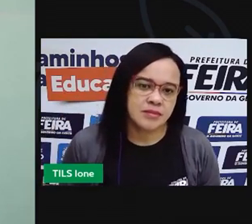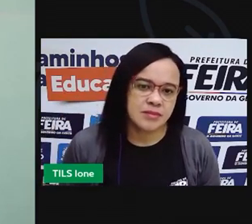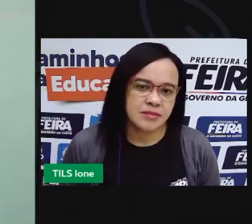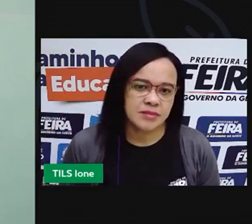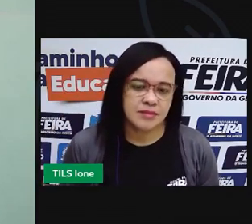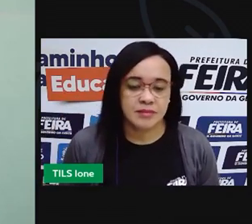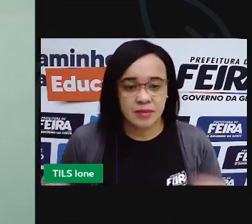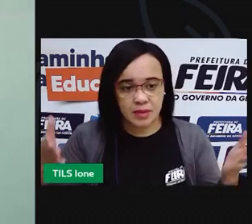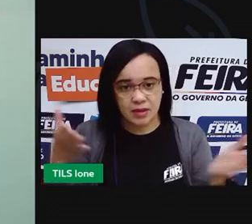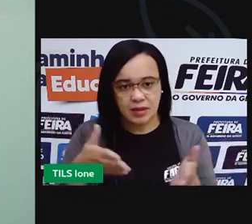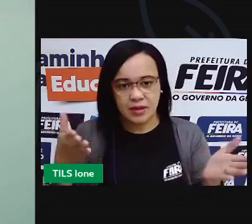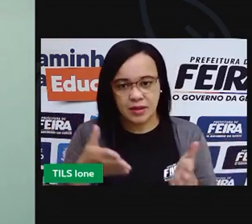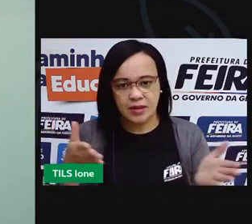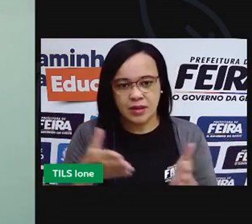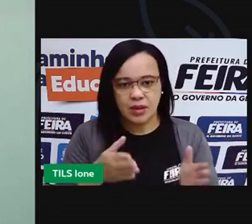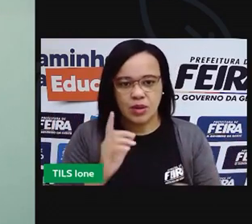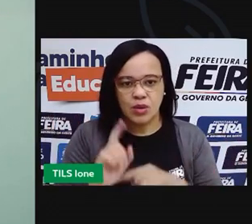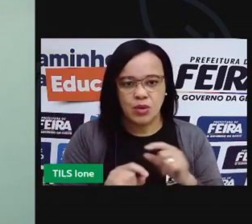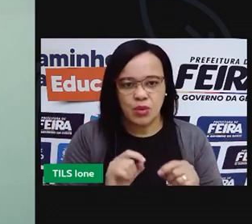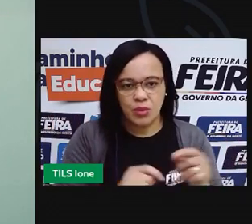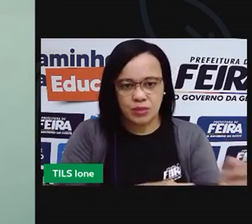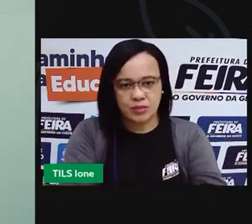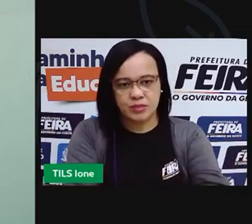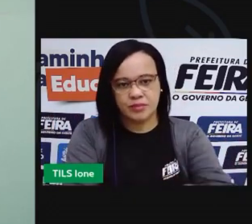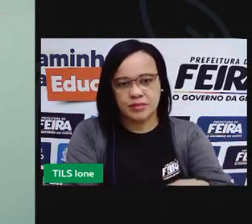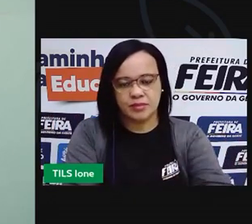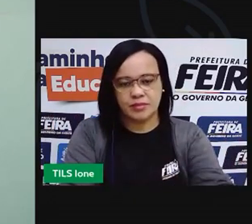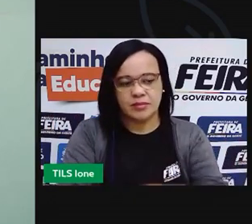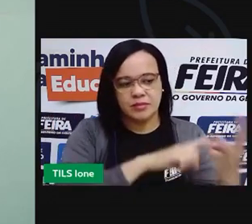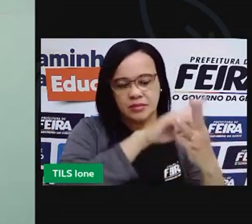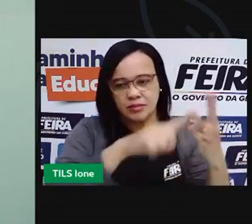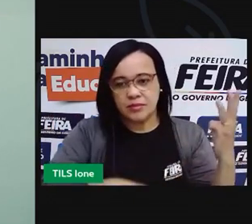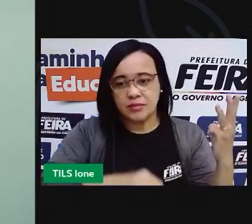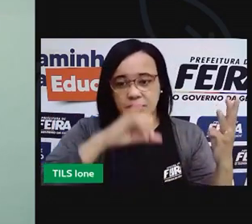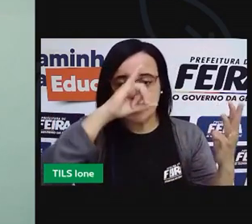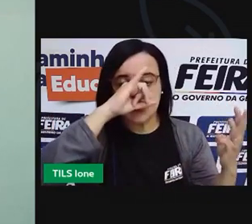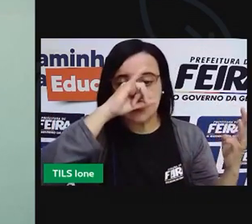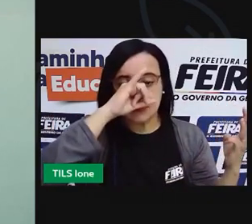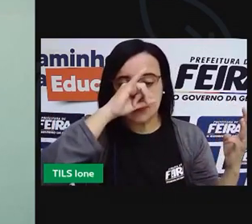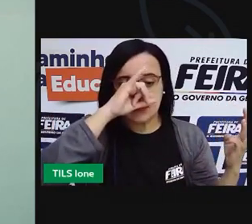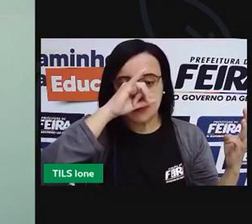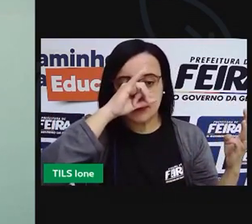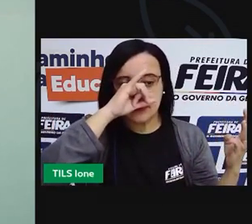Então, agora, os três porquinhos